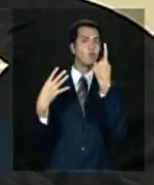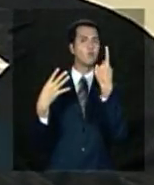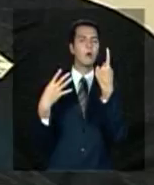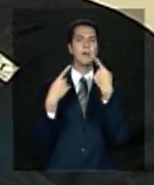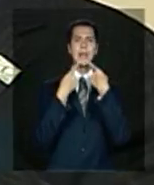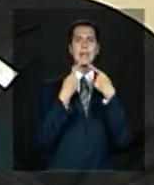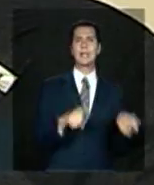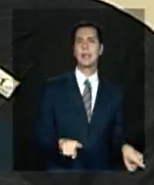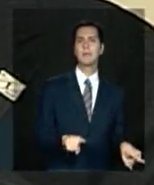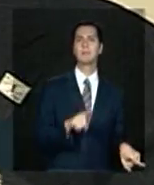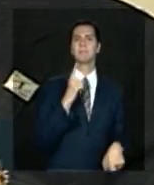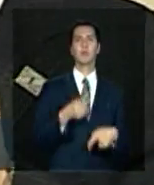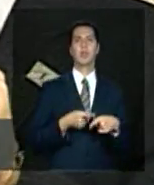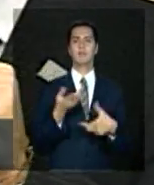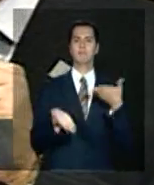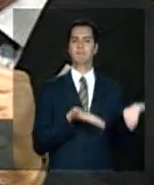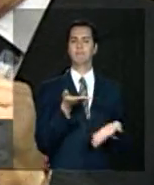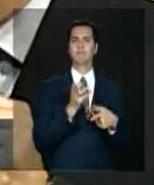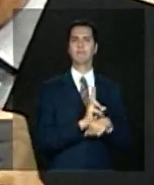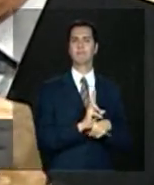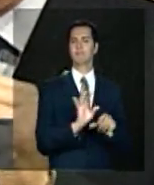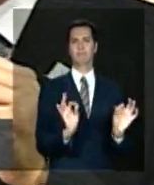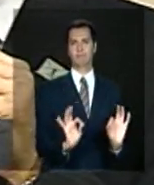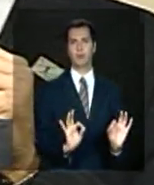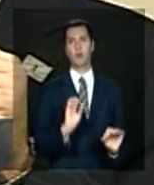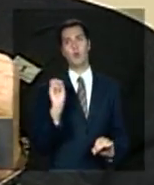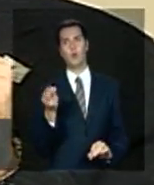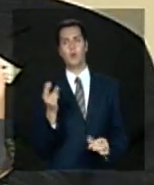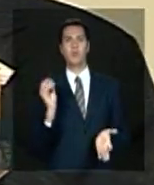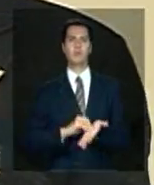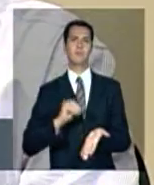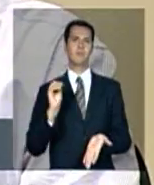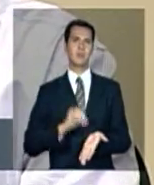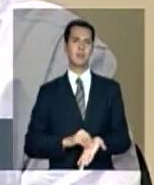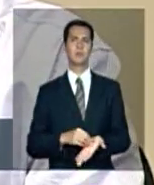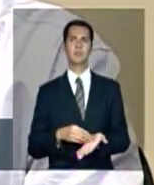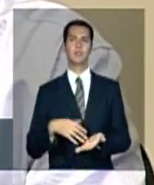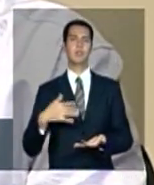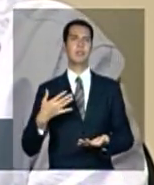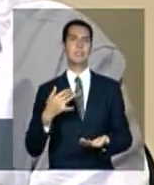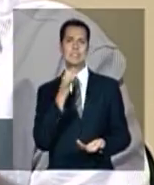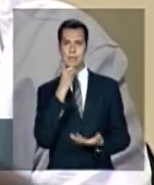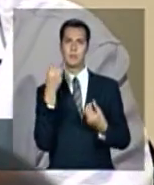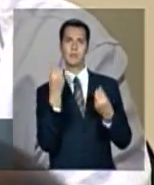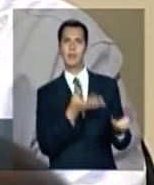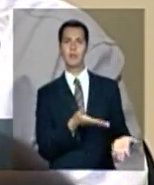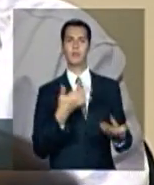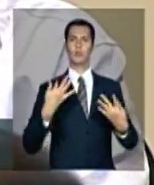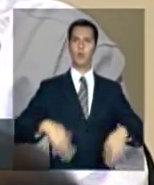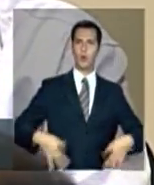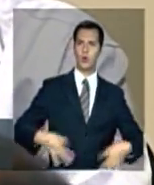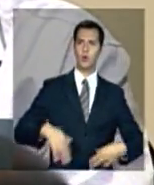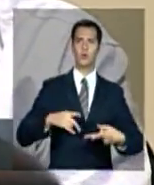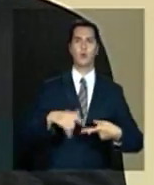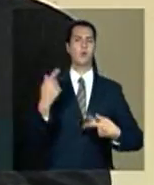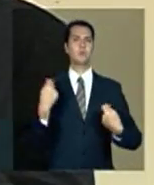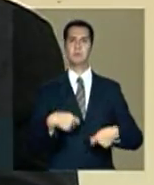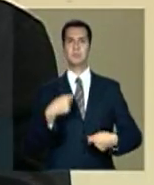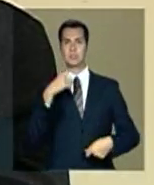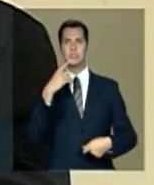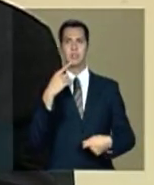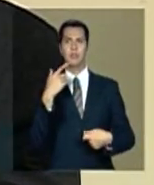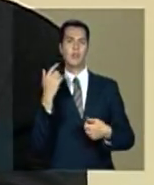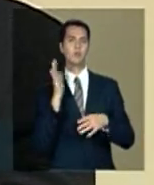parto ou que não foi oferecido para ela tudo que a gente já conhece na medicina para aliviar a dor do que não foi oferecido para ela o direito a acompanhante